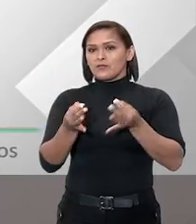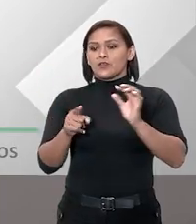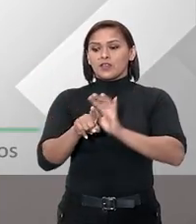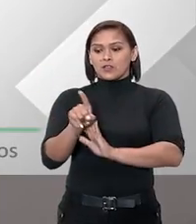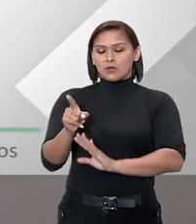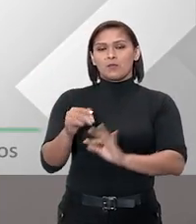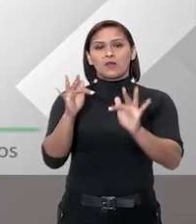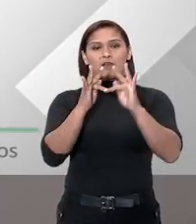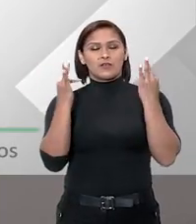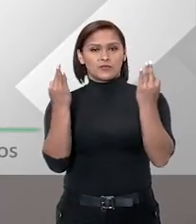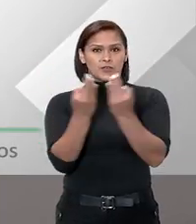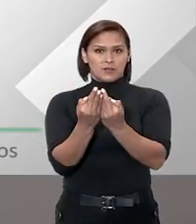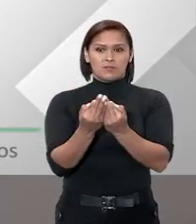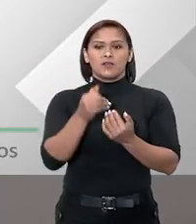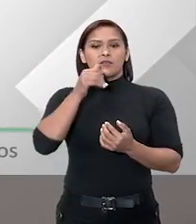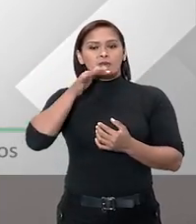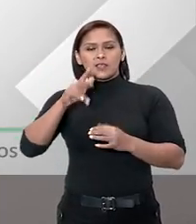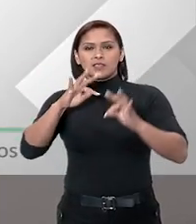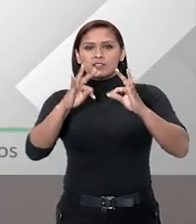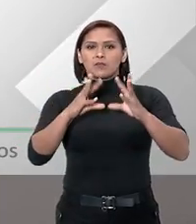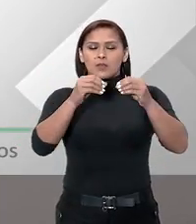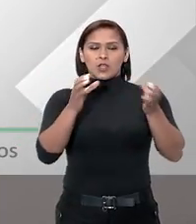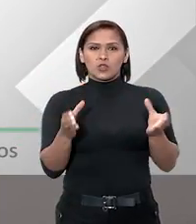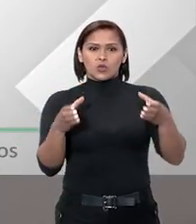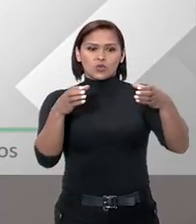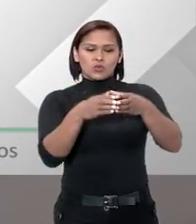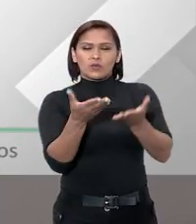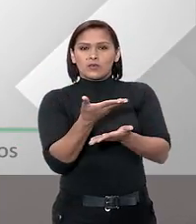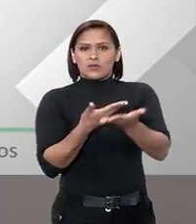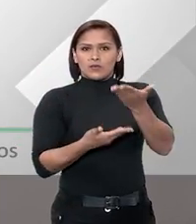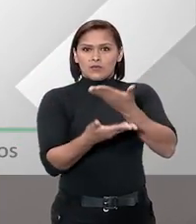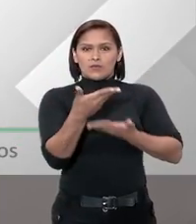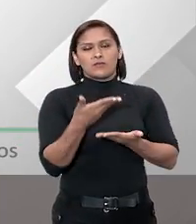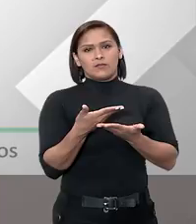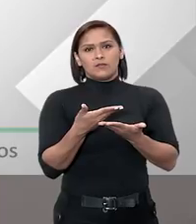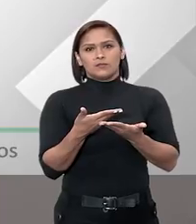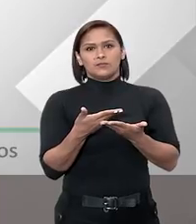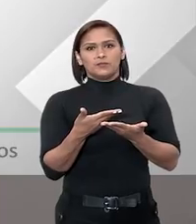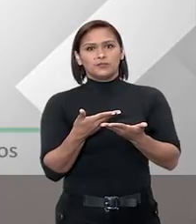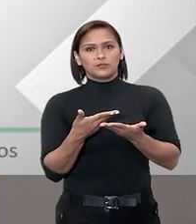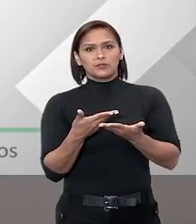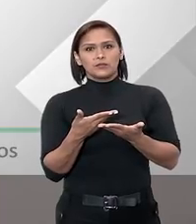para ela, para sua família e para todo o núcleo envolvendo